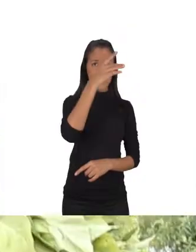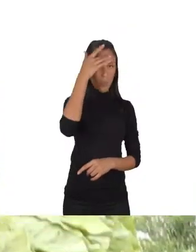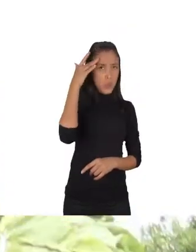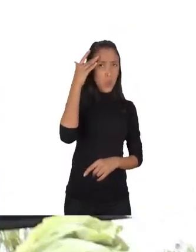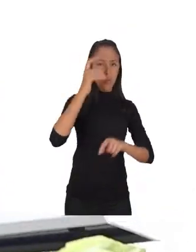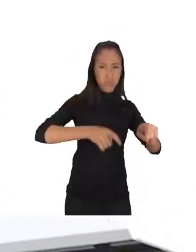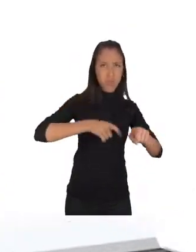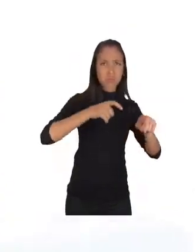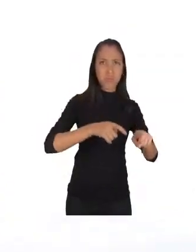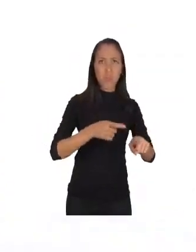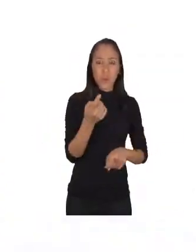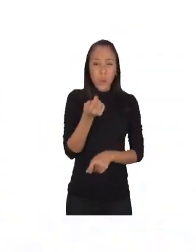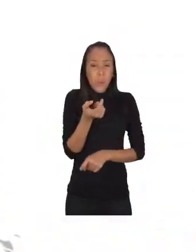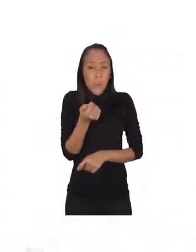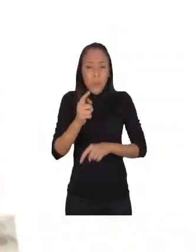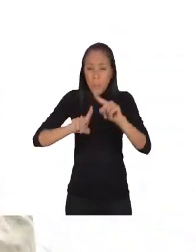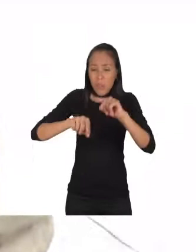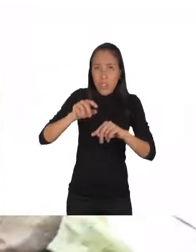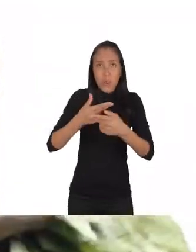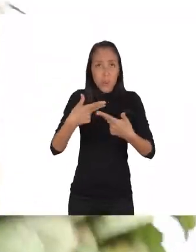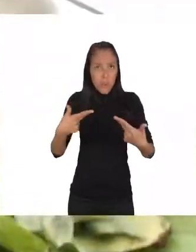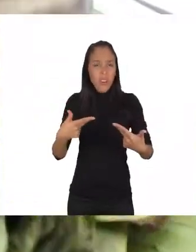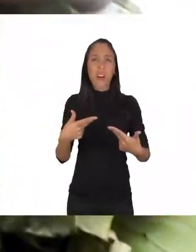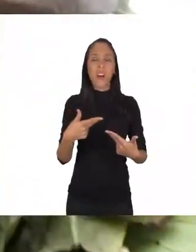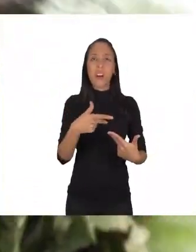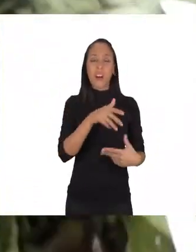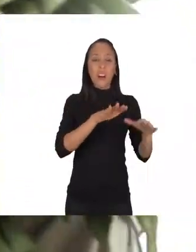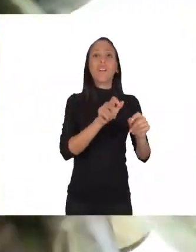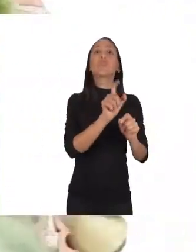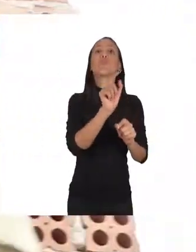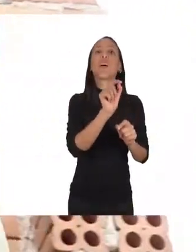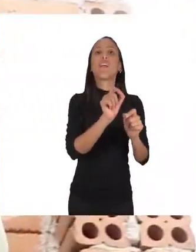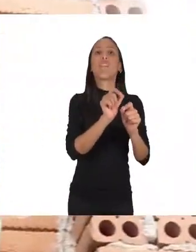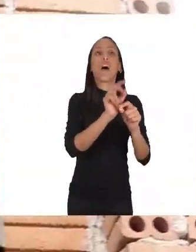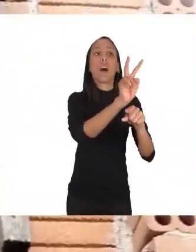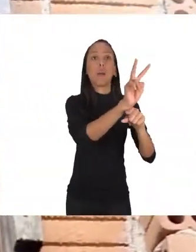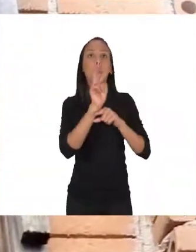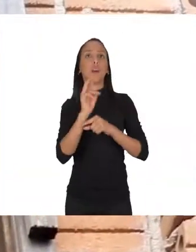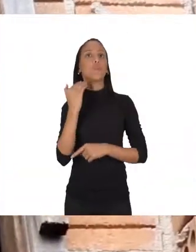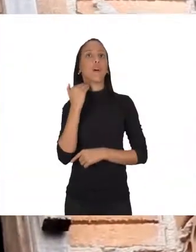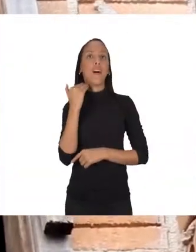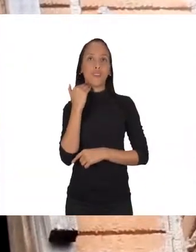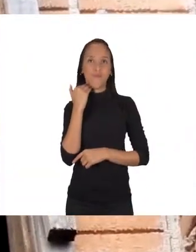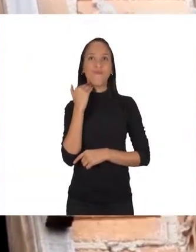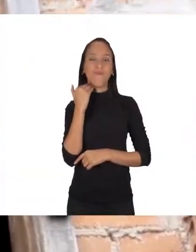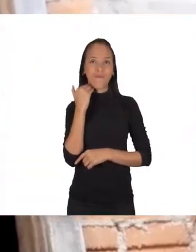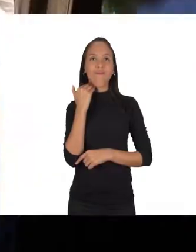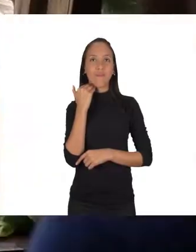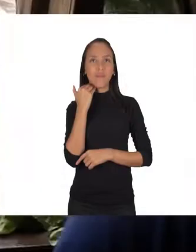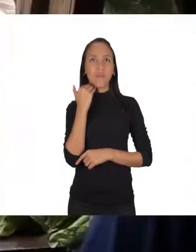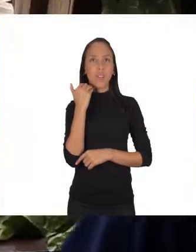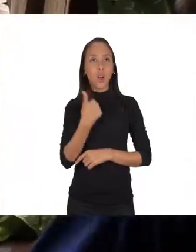pequenos produtores com poucos recursos, vários deles acabam tendo que fazer empréstimos bancários, que nem em seu nome